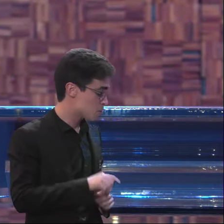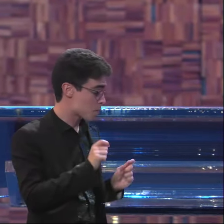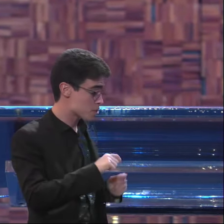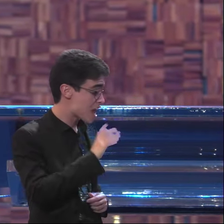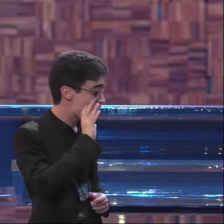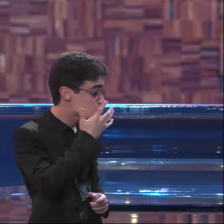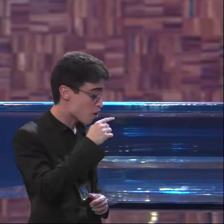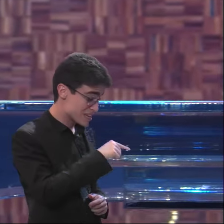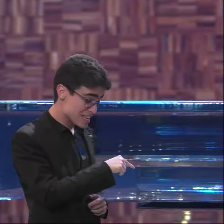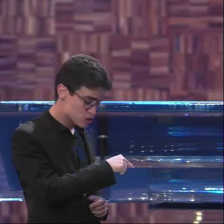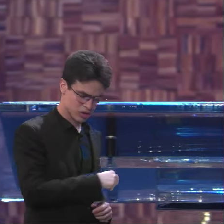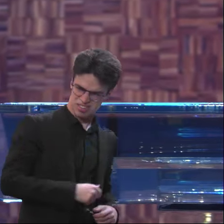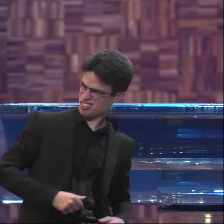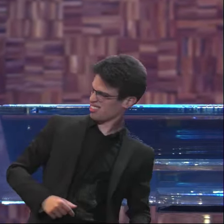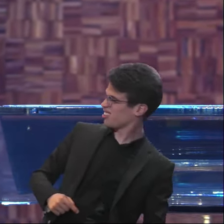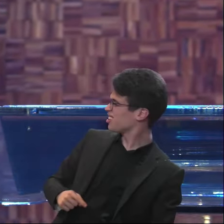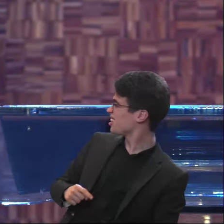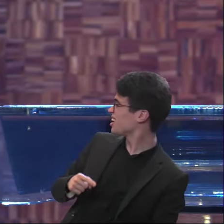Eu falei, isso aqui?